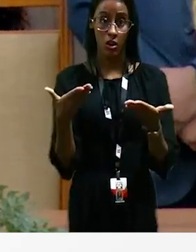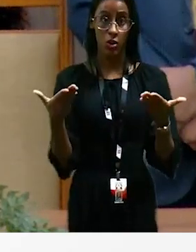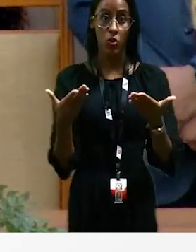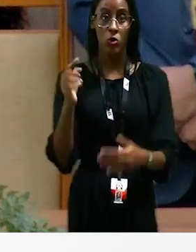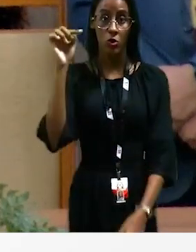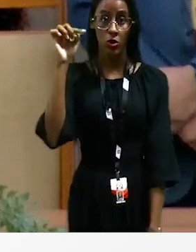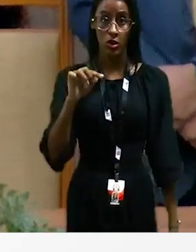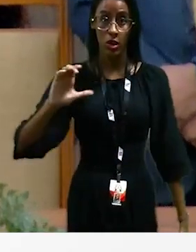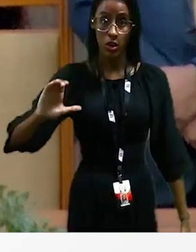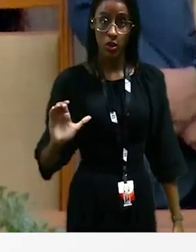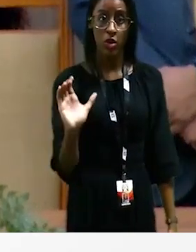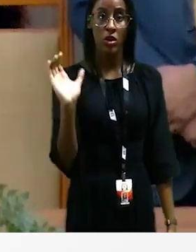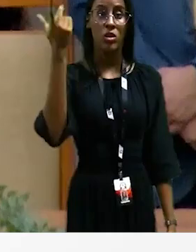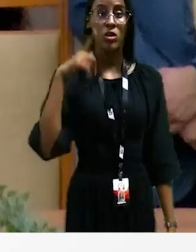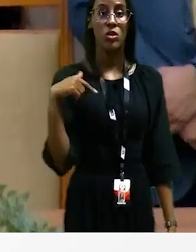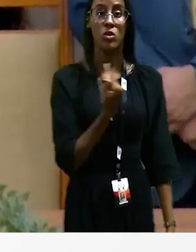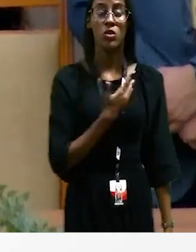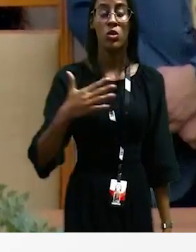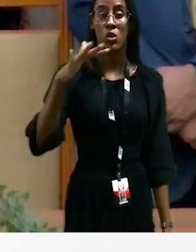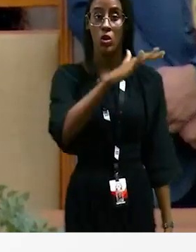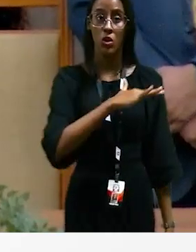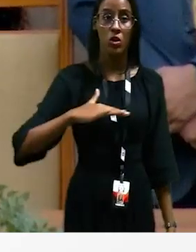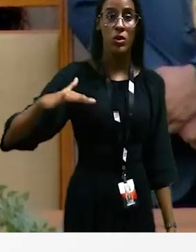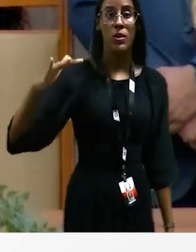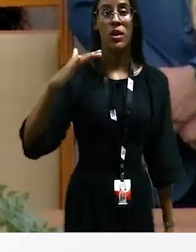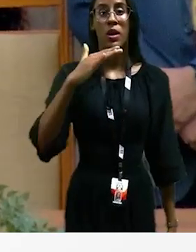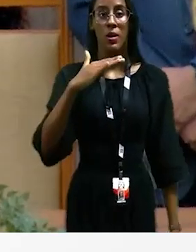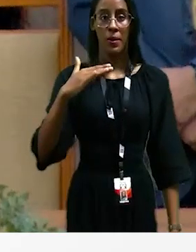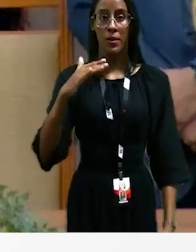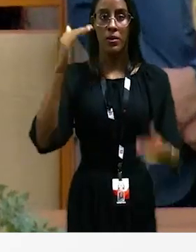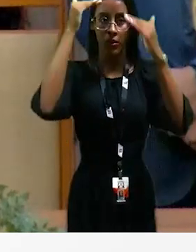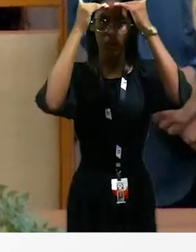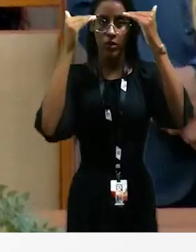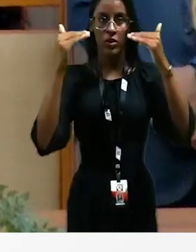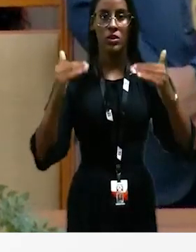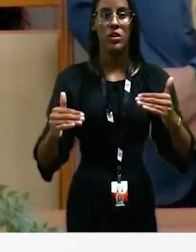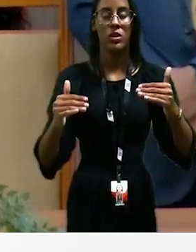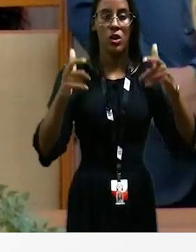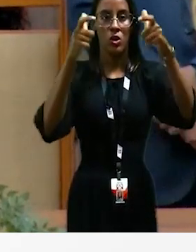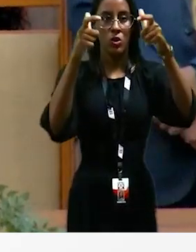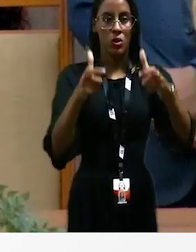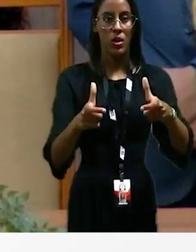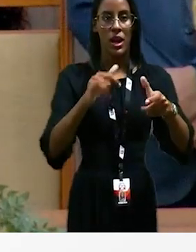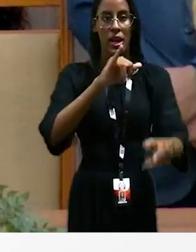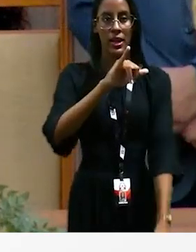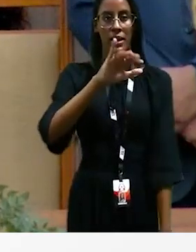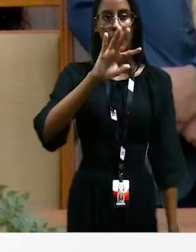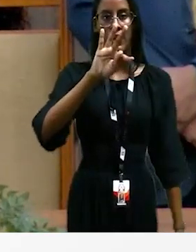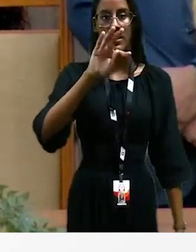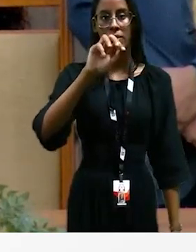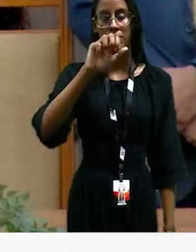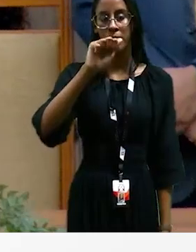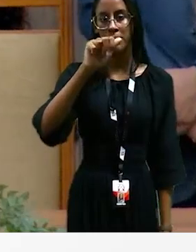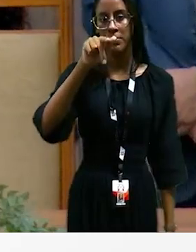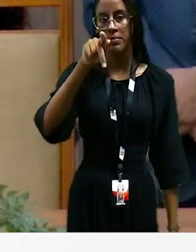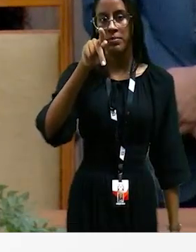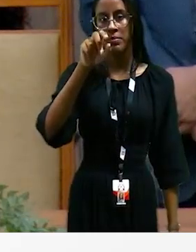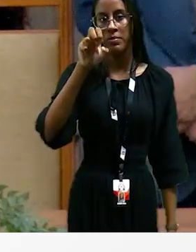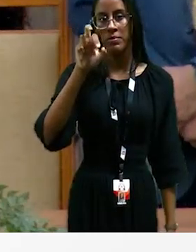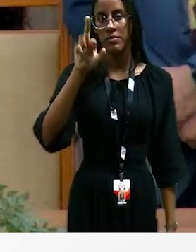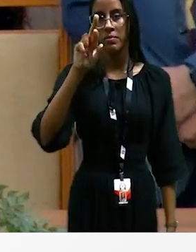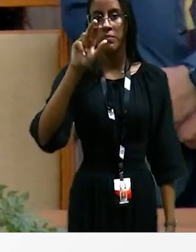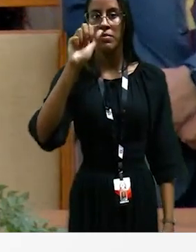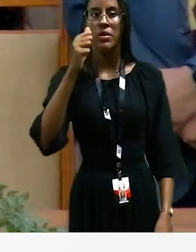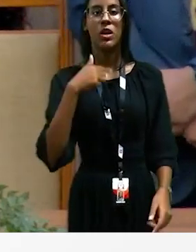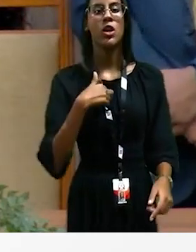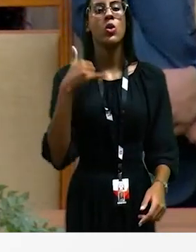no nosso campo lá na Itapera não é isso pastor Domingos Eu liguei para ele e perguntei